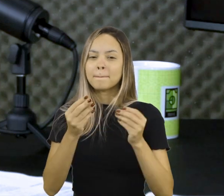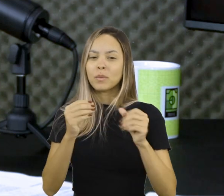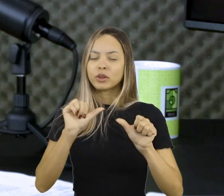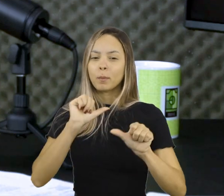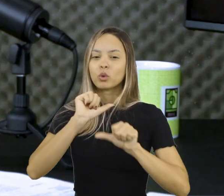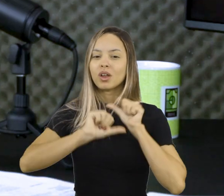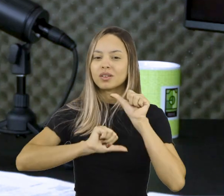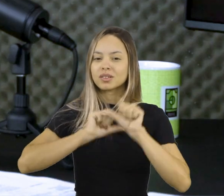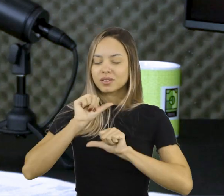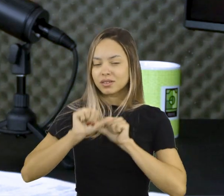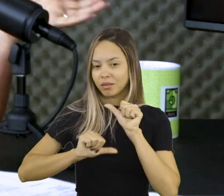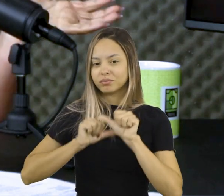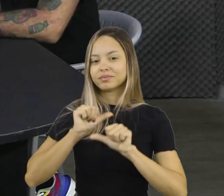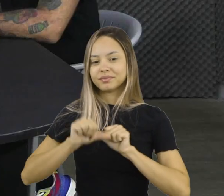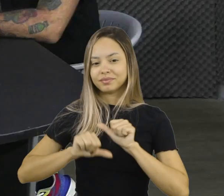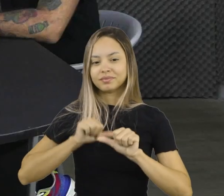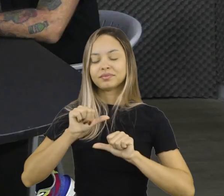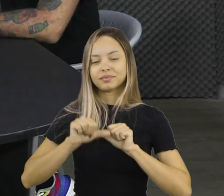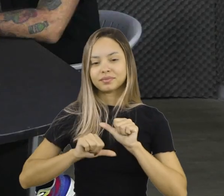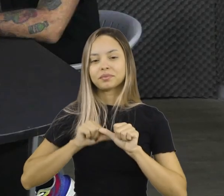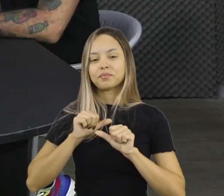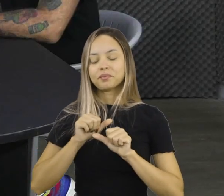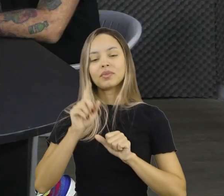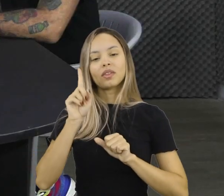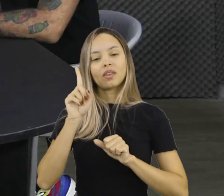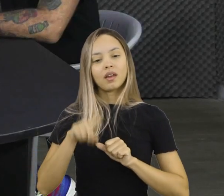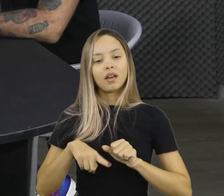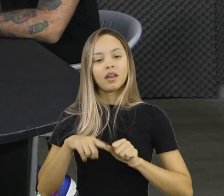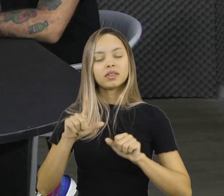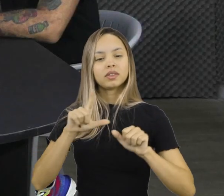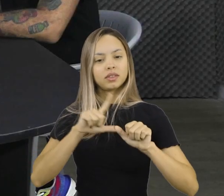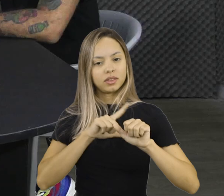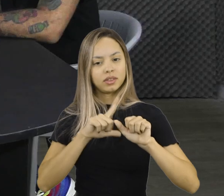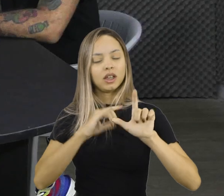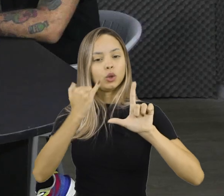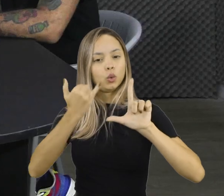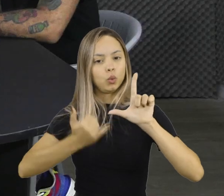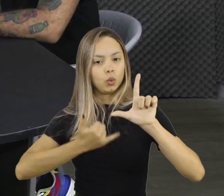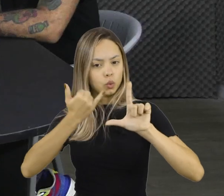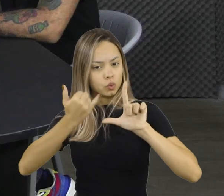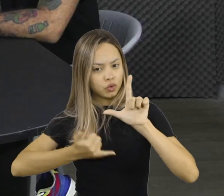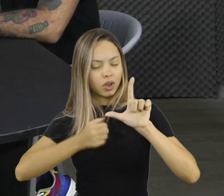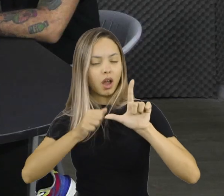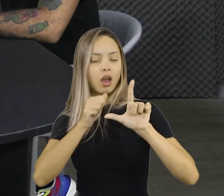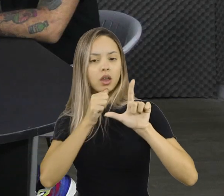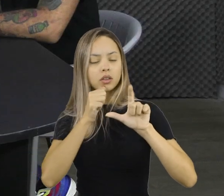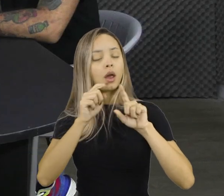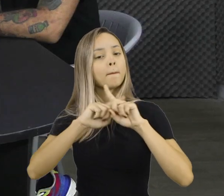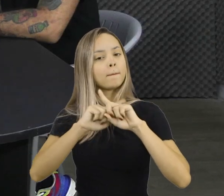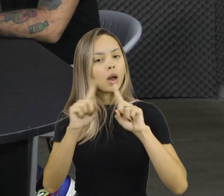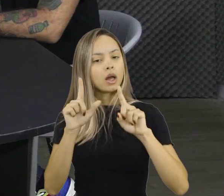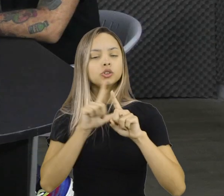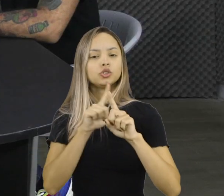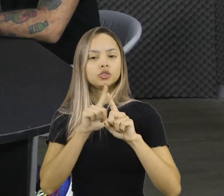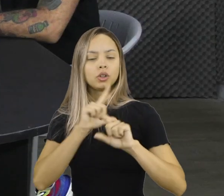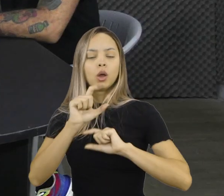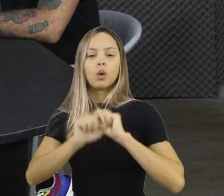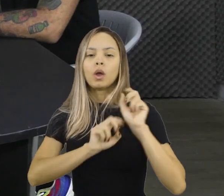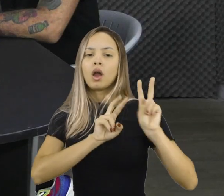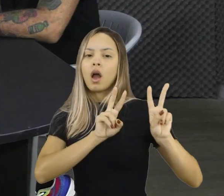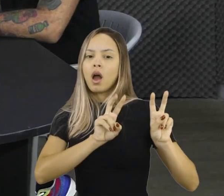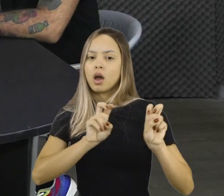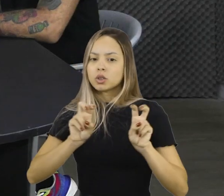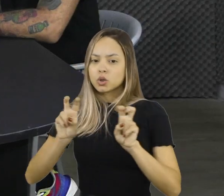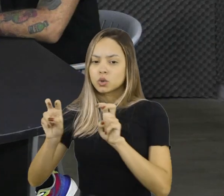transitoriedade então eu lido ainda com aquela parte lúdica da Educação Infantil mas eu tô inserindo já